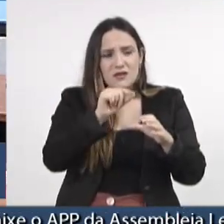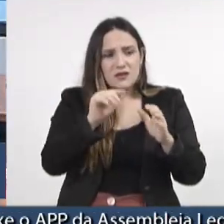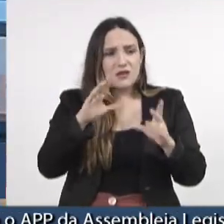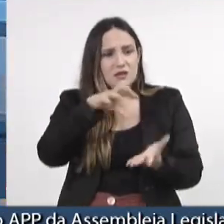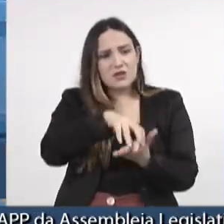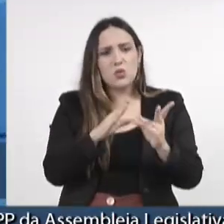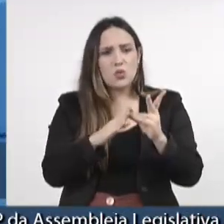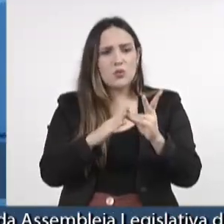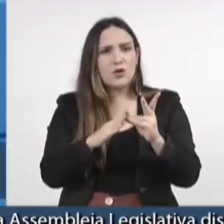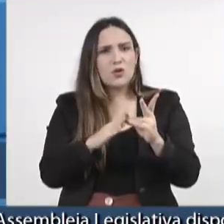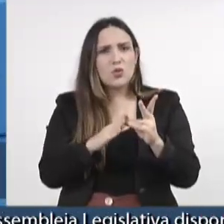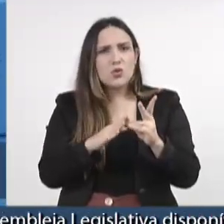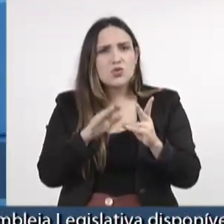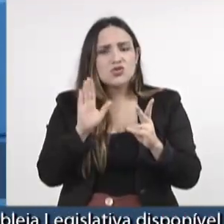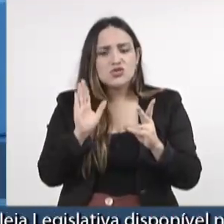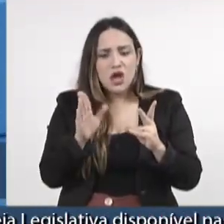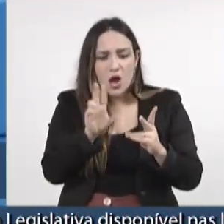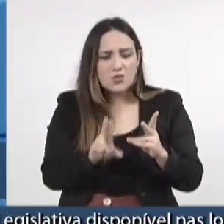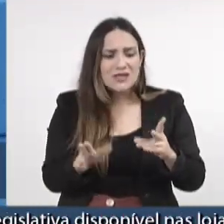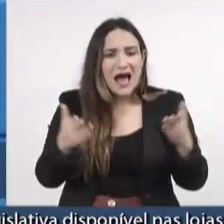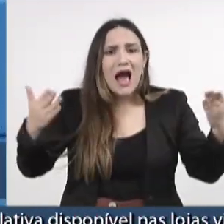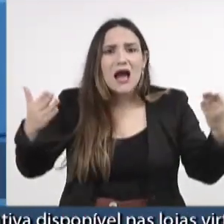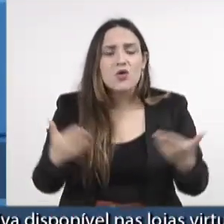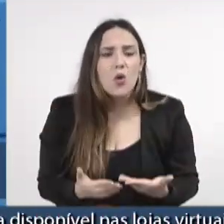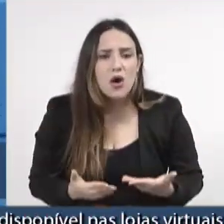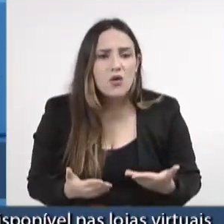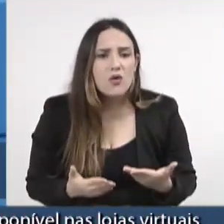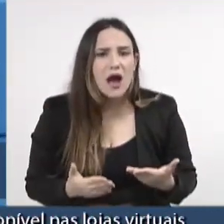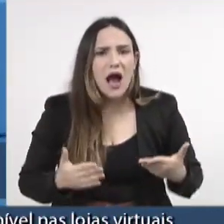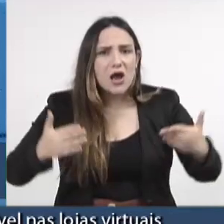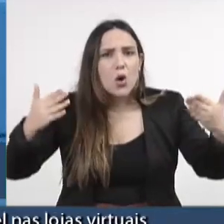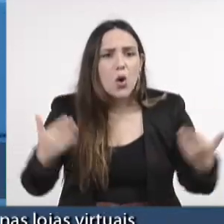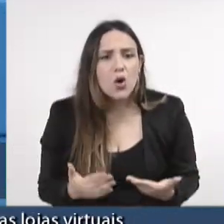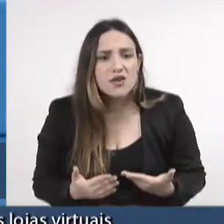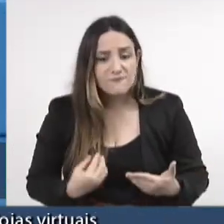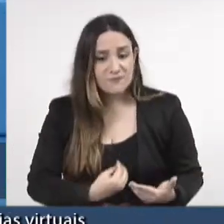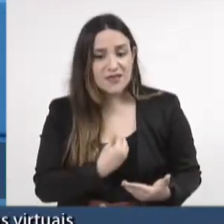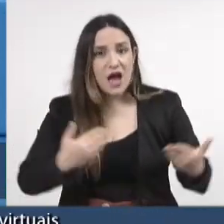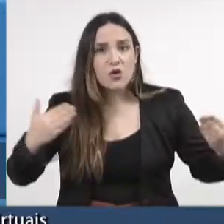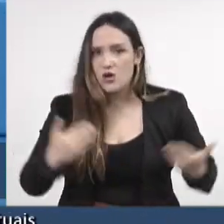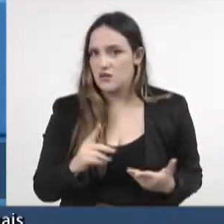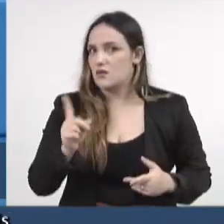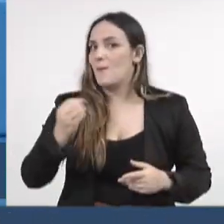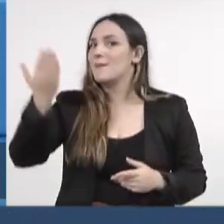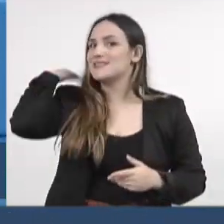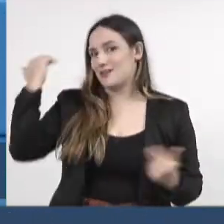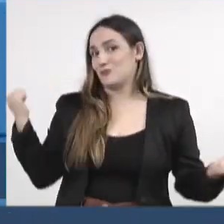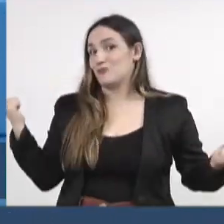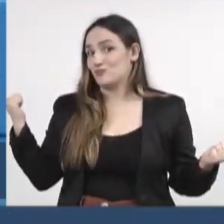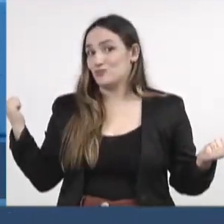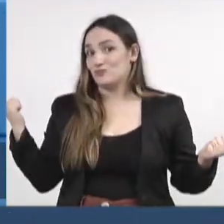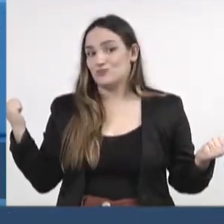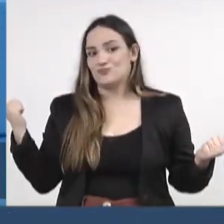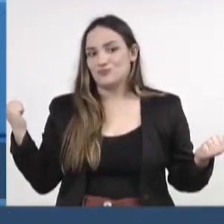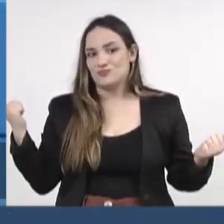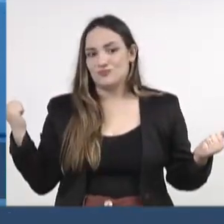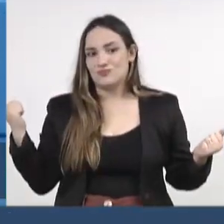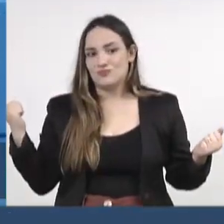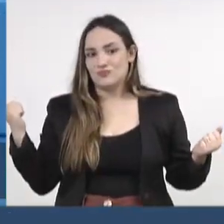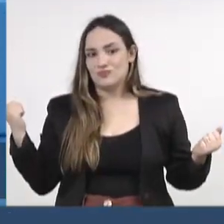sociedade civilizada, é através dos canais do Estado que a gente resolve os conflitos, não colocando indígenas e